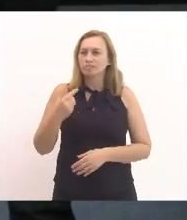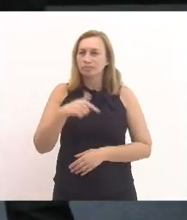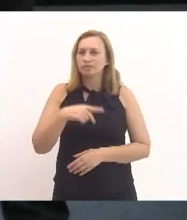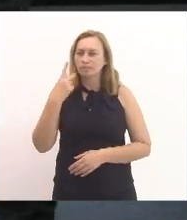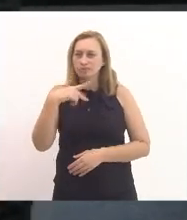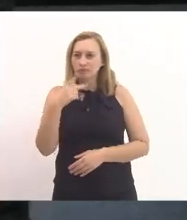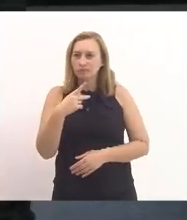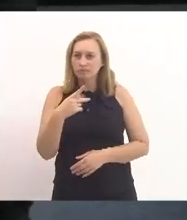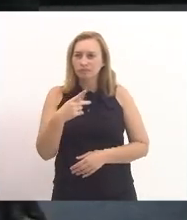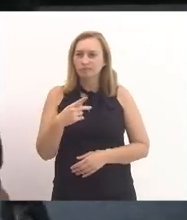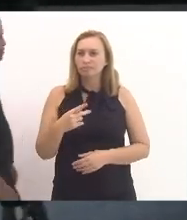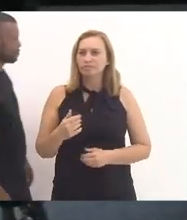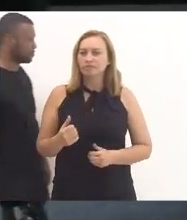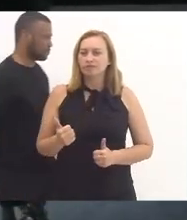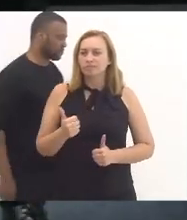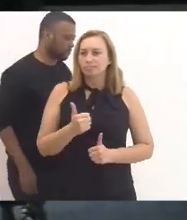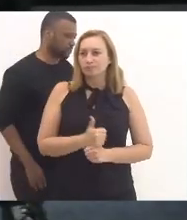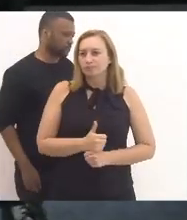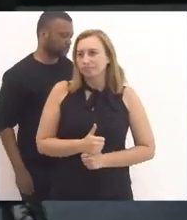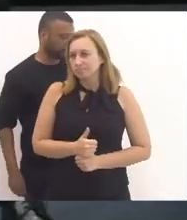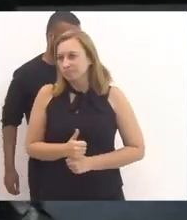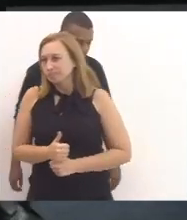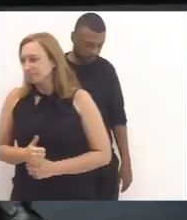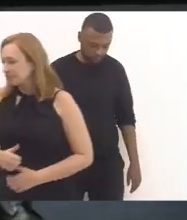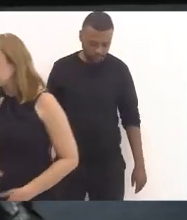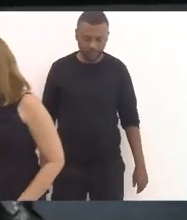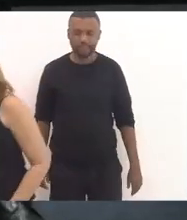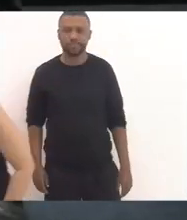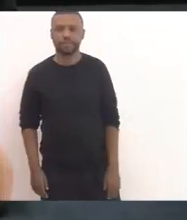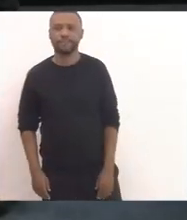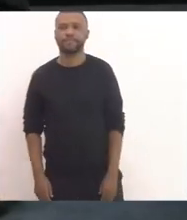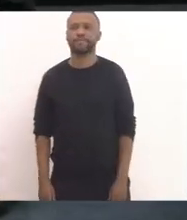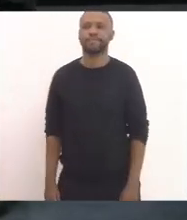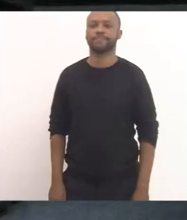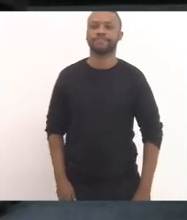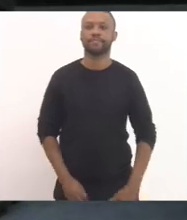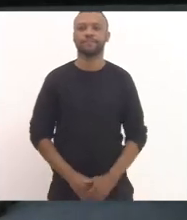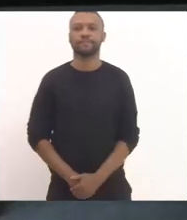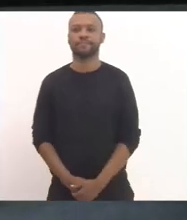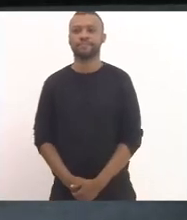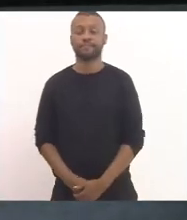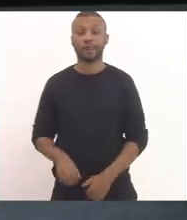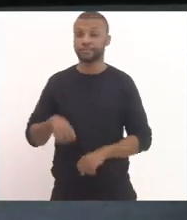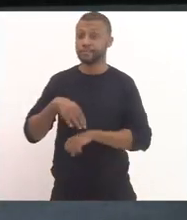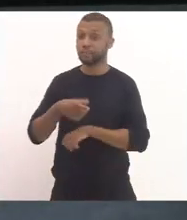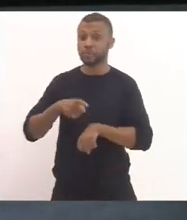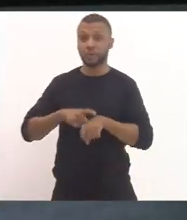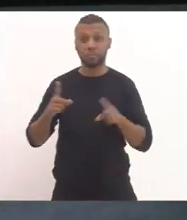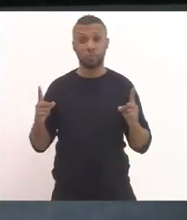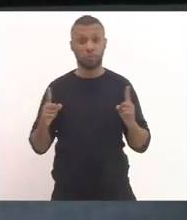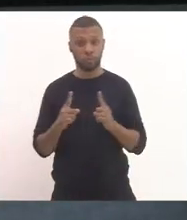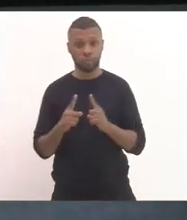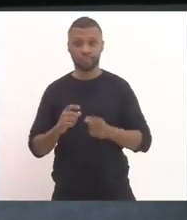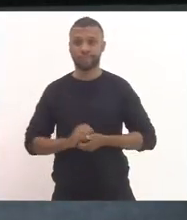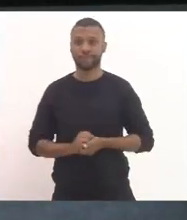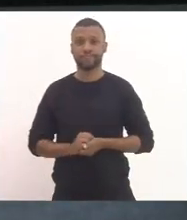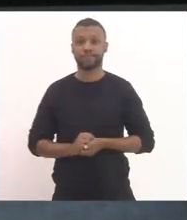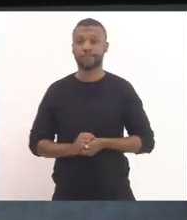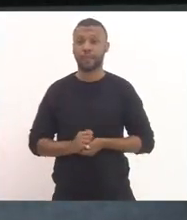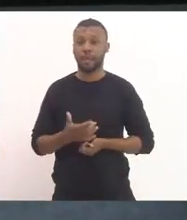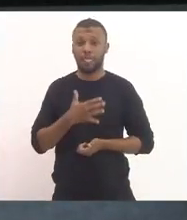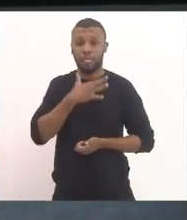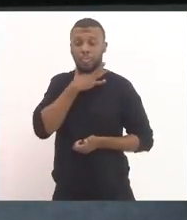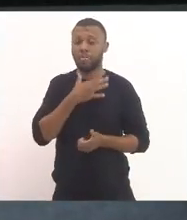hoje aqui uma unanimidade em prol da Poli Civíl porque eles algum dia que o tempo é curto eu queria falar o seguinte a